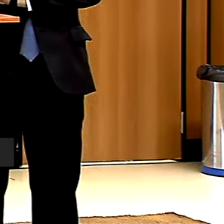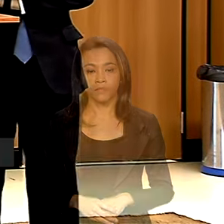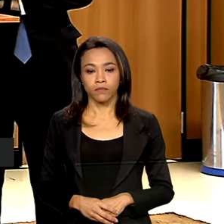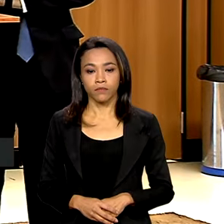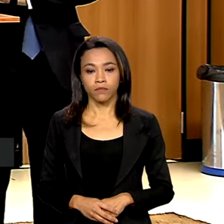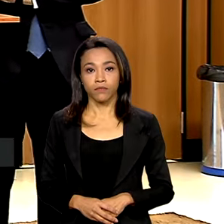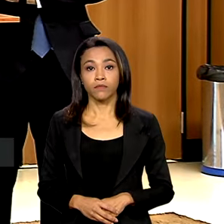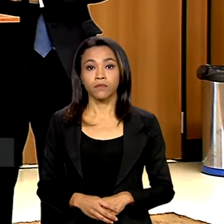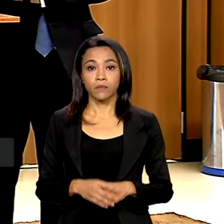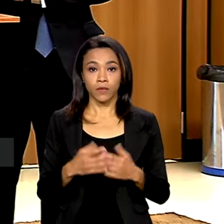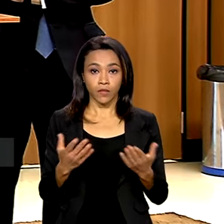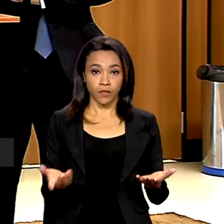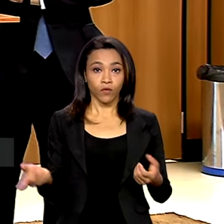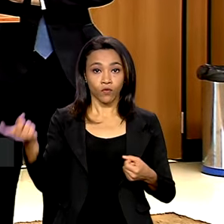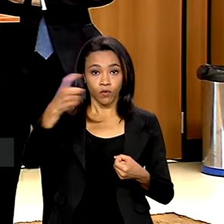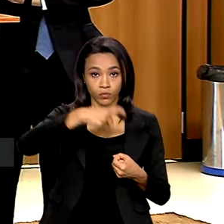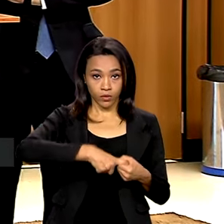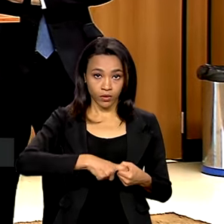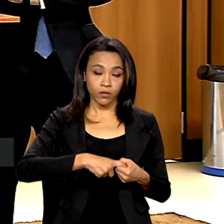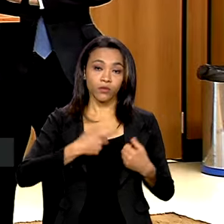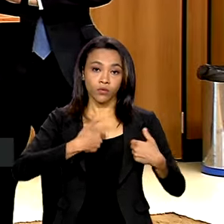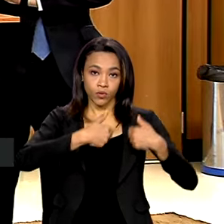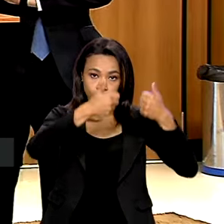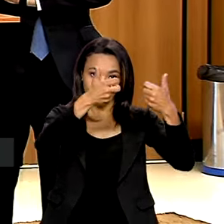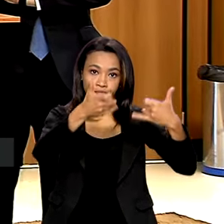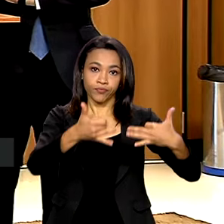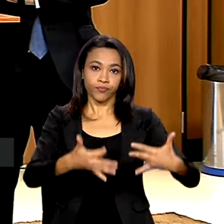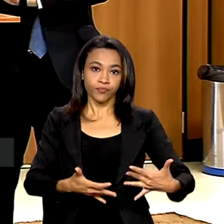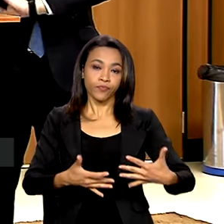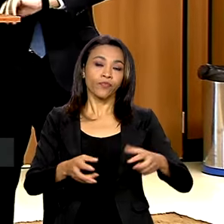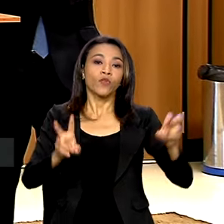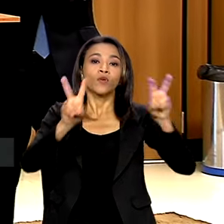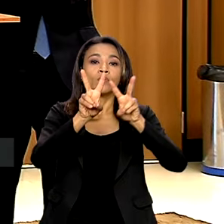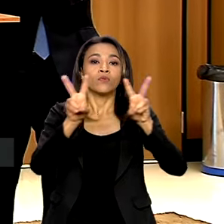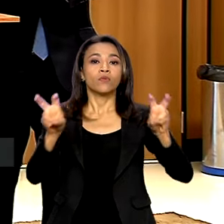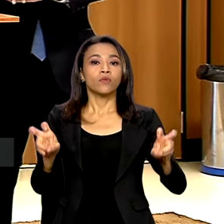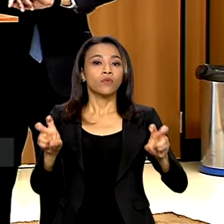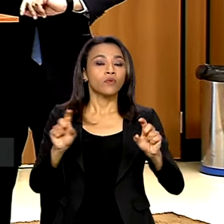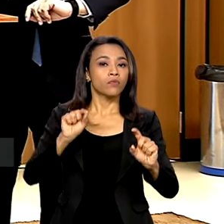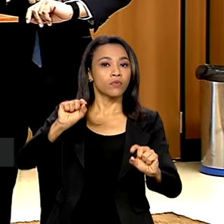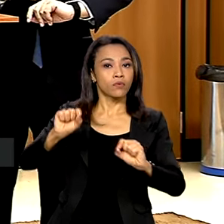Então, retomando a narrativa quanto a esse evento